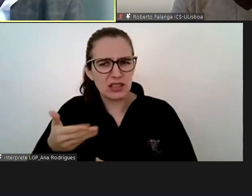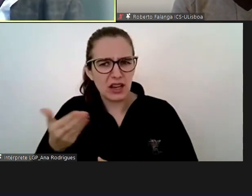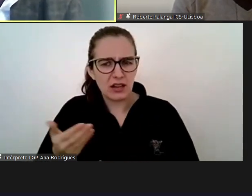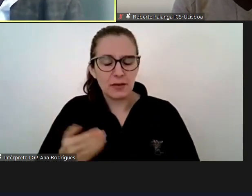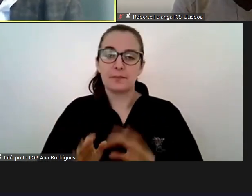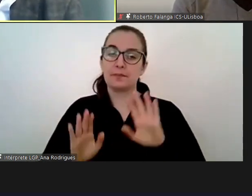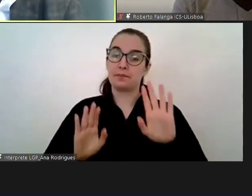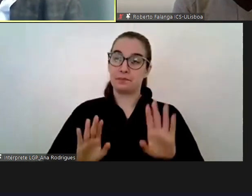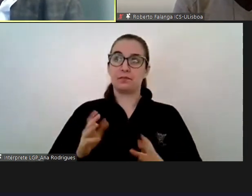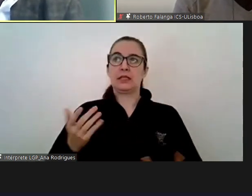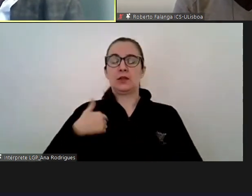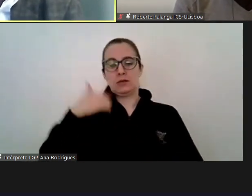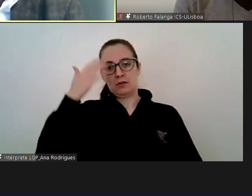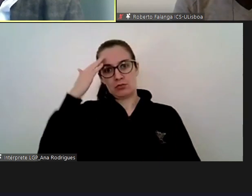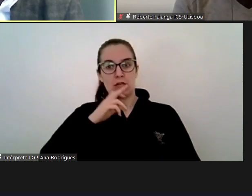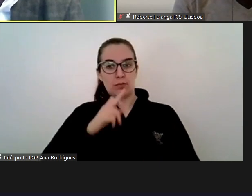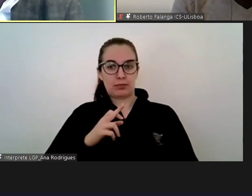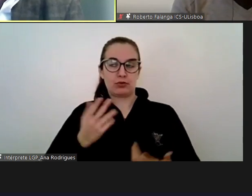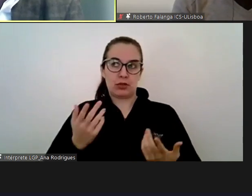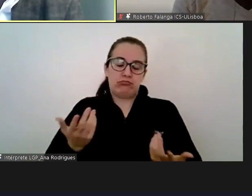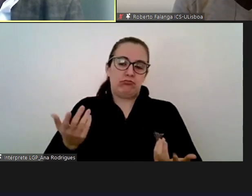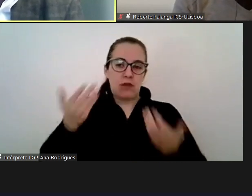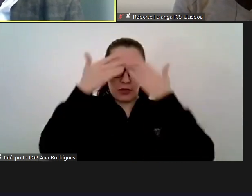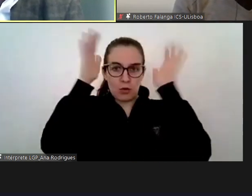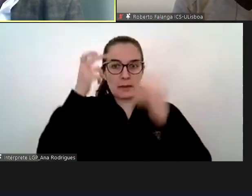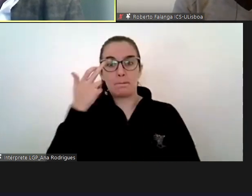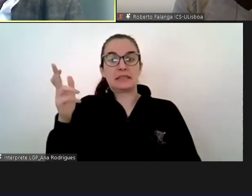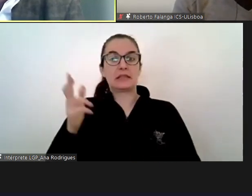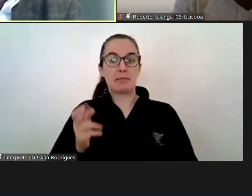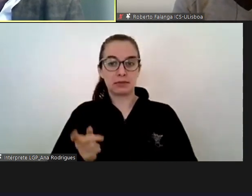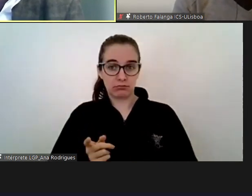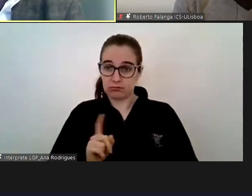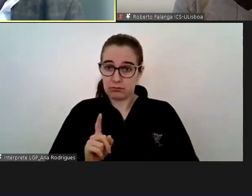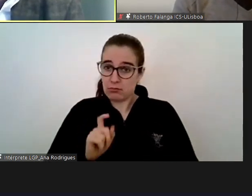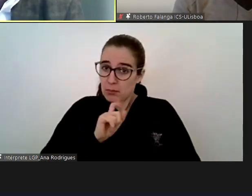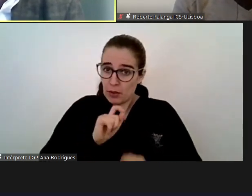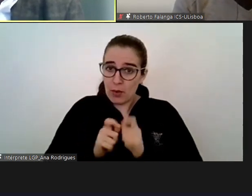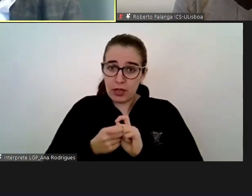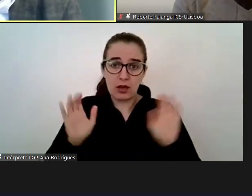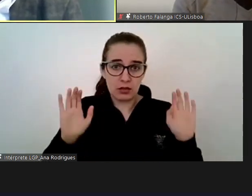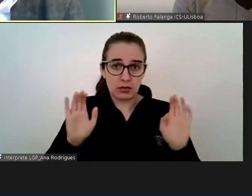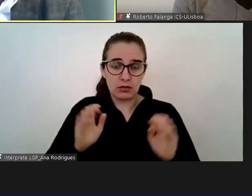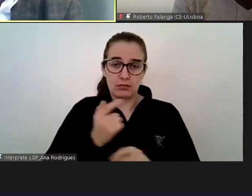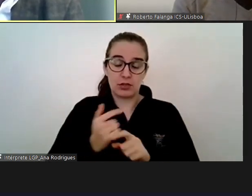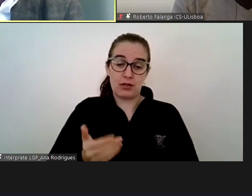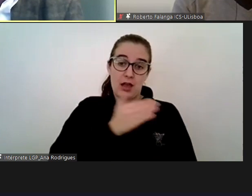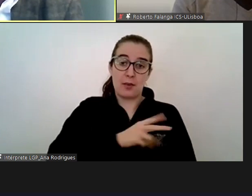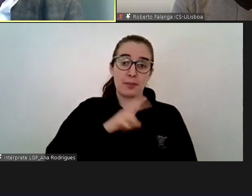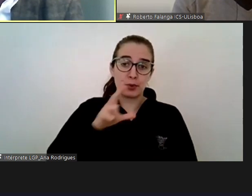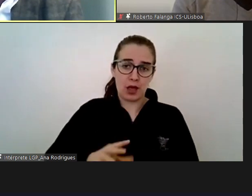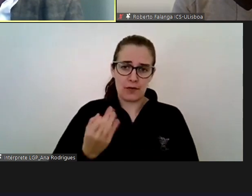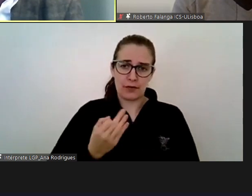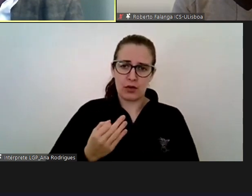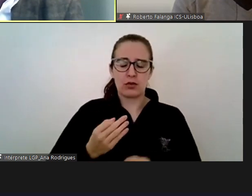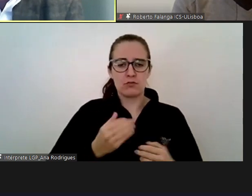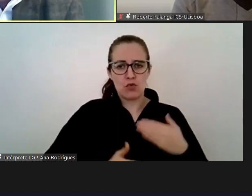não é eterna. Quer dizer, esta ideia de que os países todos, e o caso português, convergíamos para os regimes democráticos